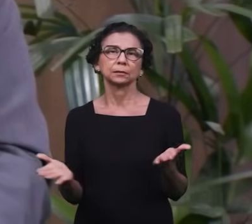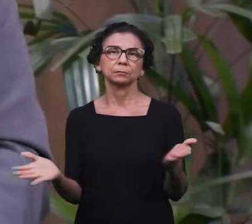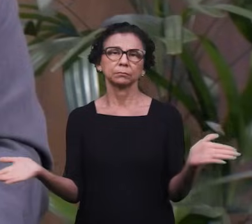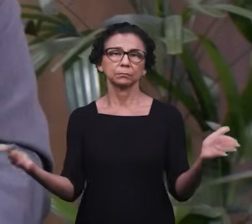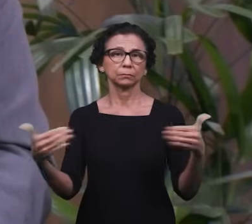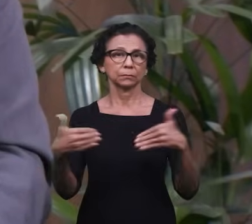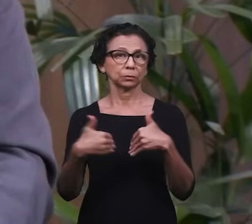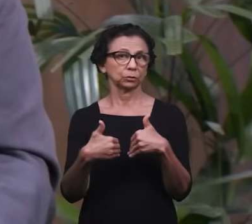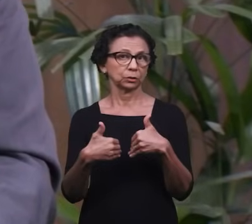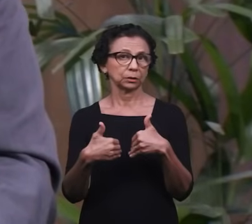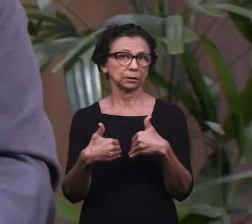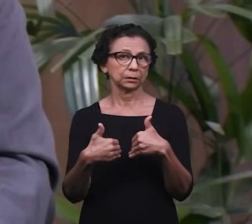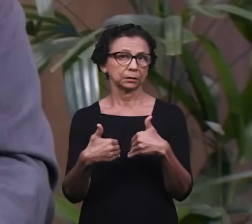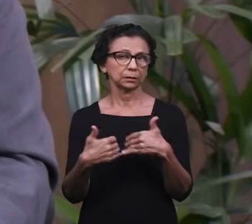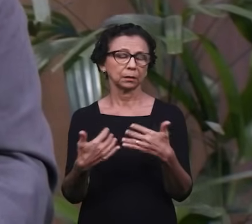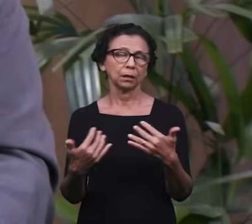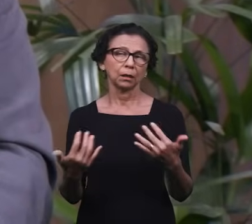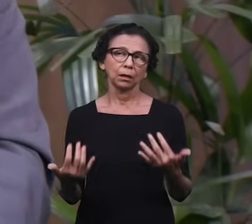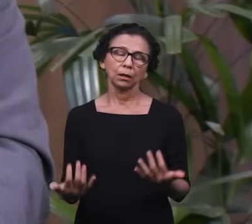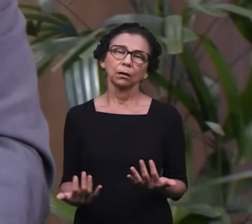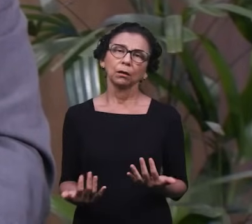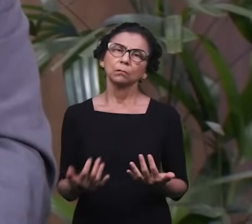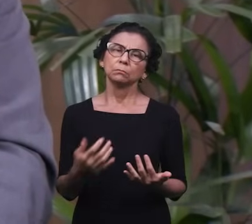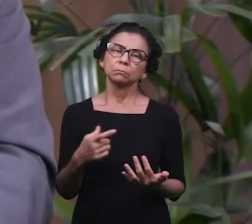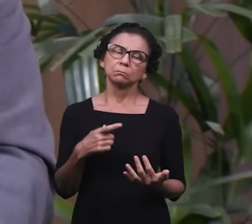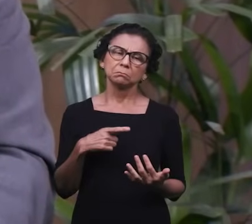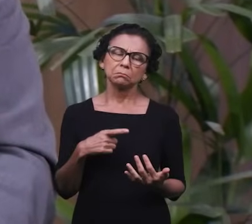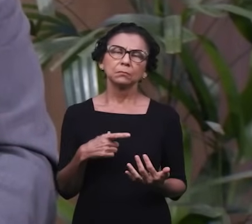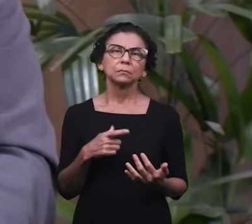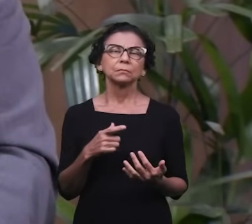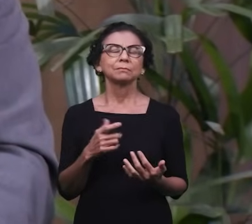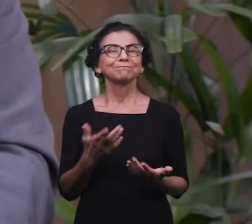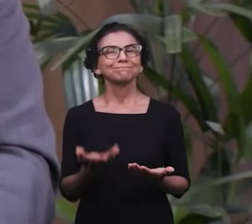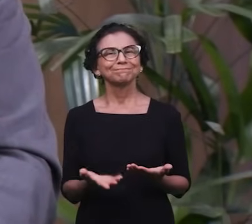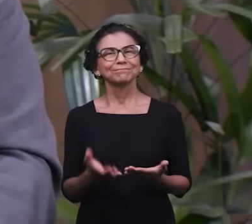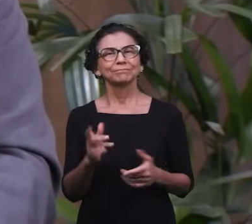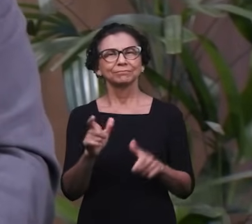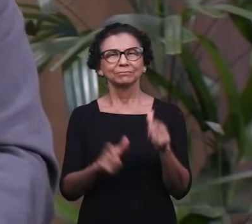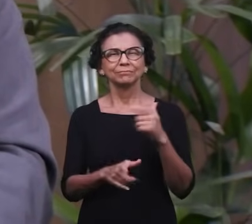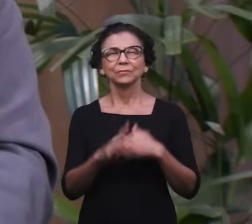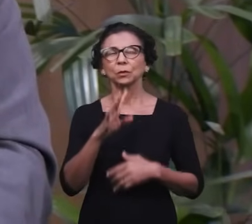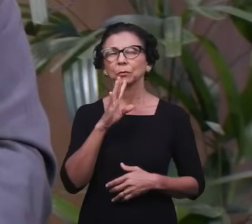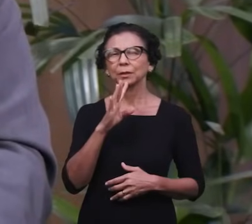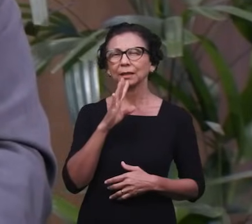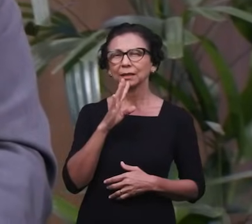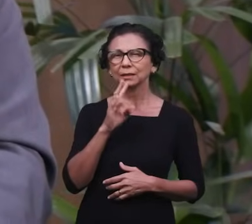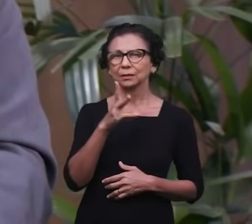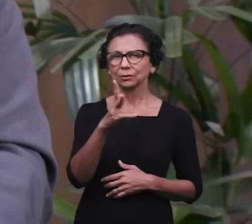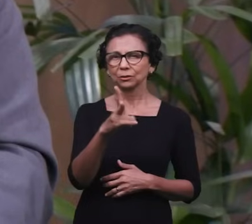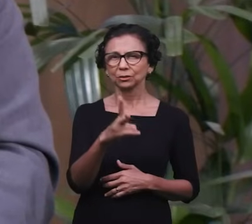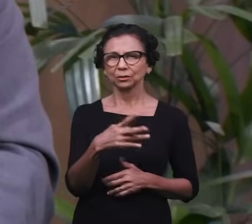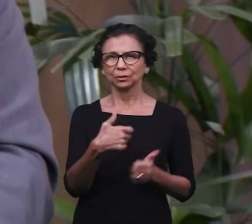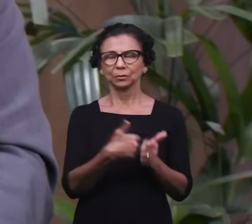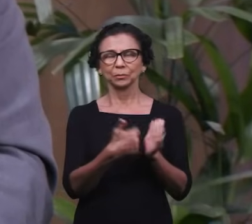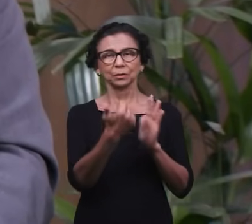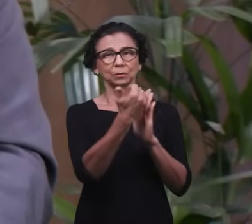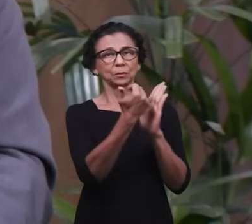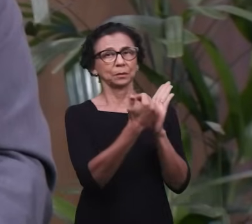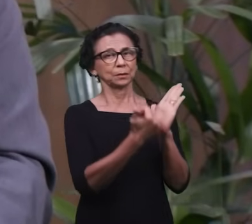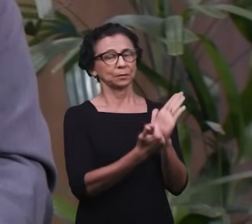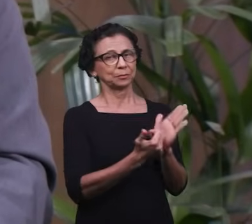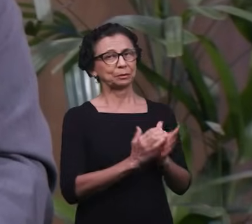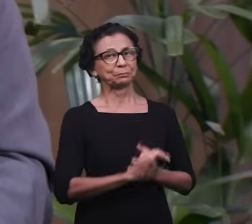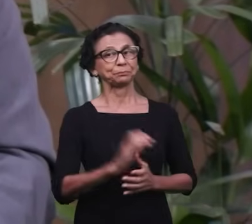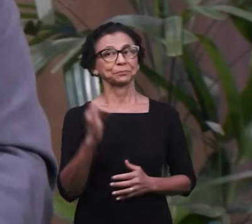autistas, ou que tenham pessoas assim na família. Fiquem conosco até o final desse programa. Nós vamos abordar um tema